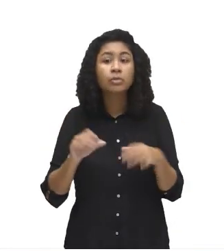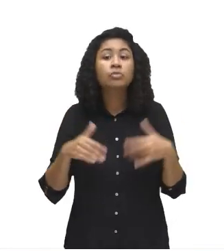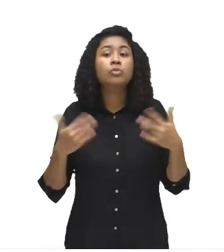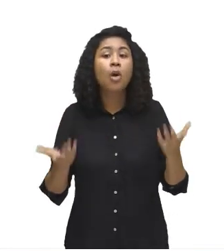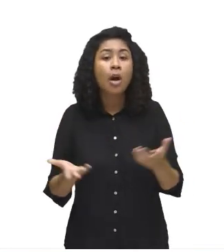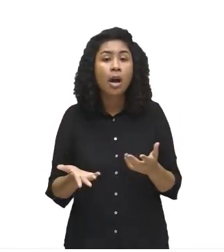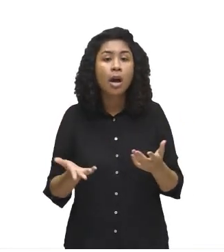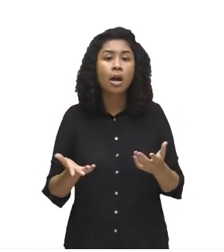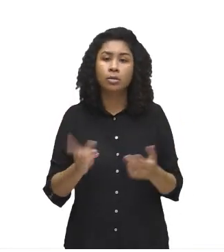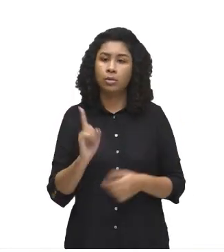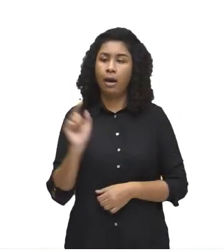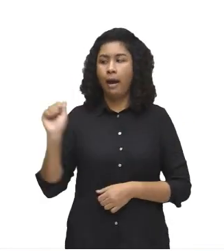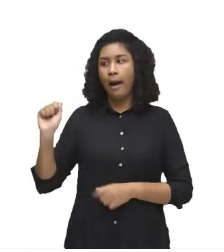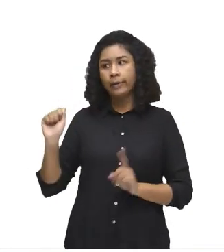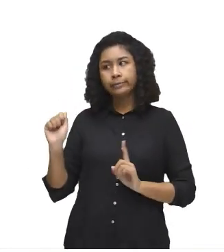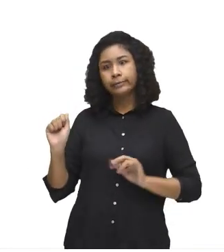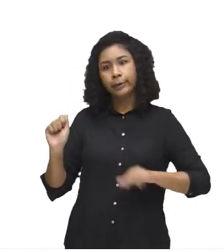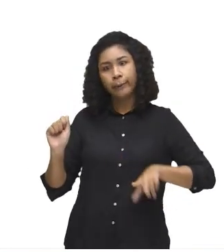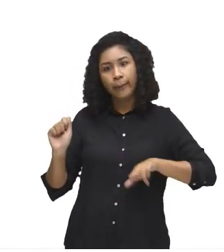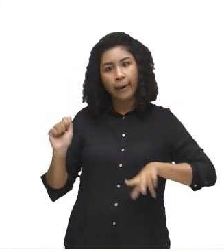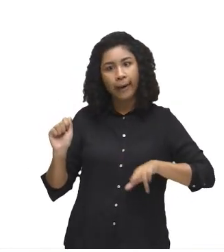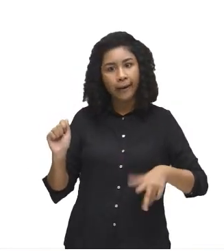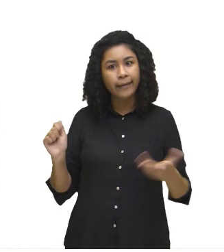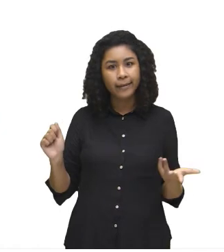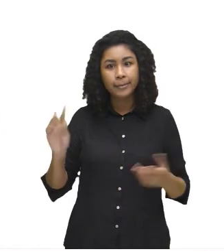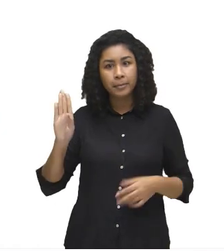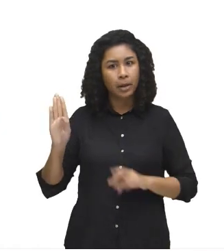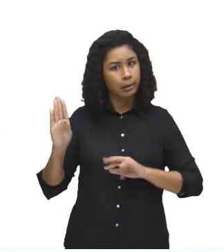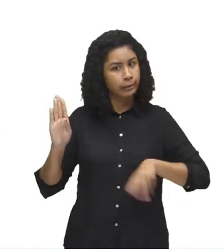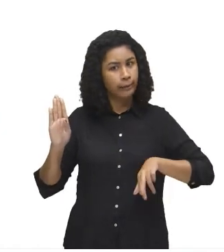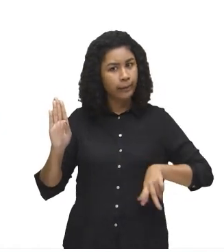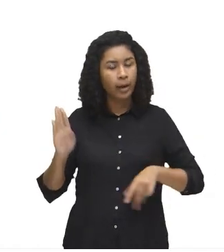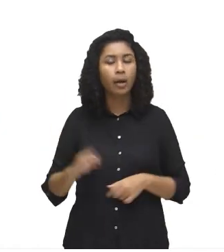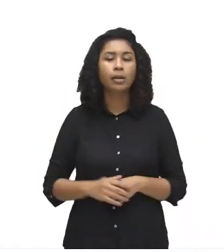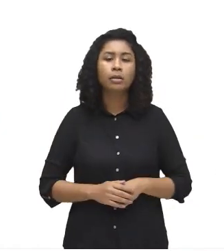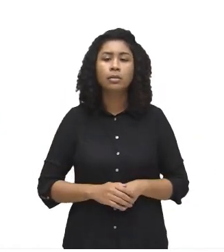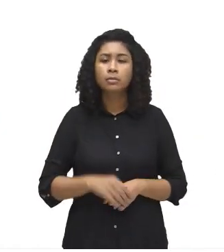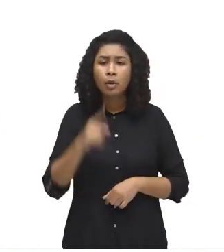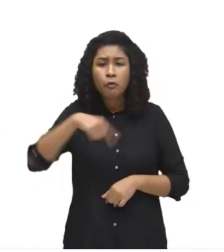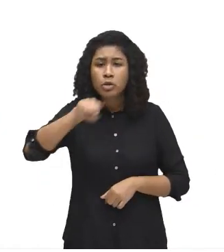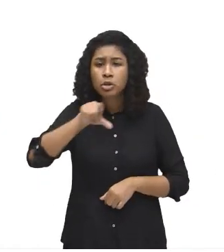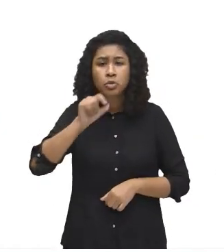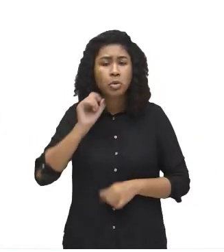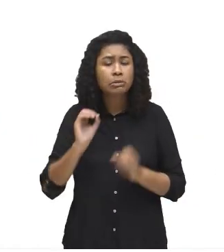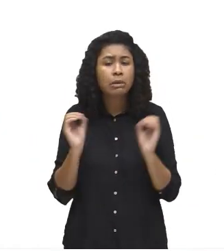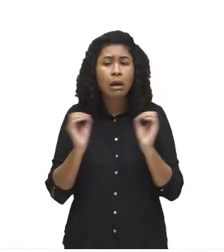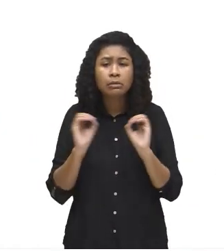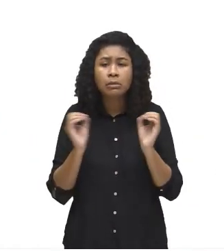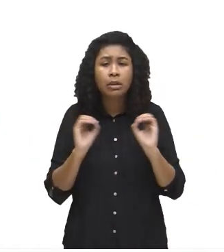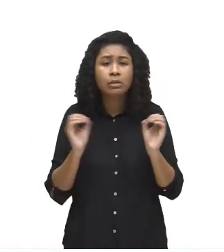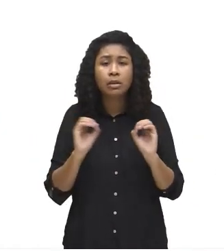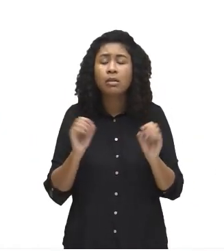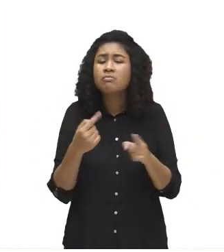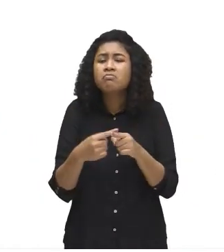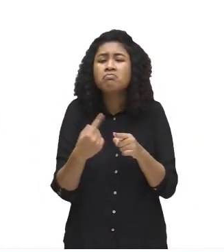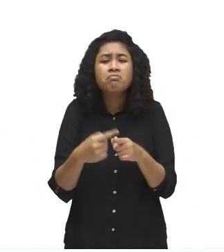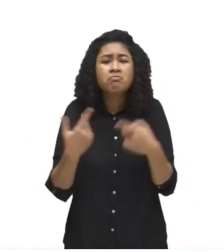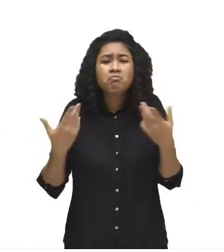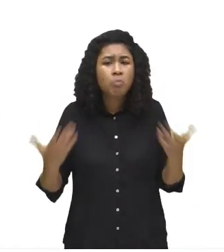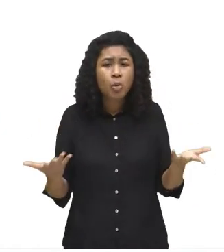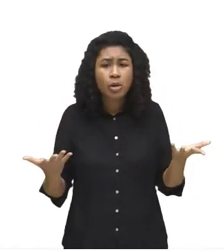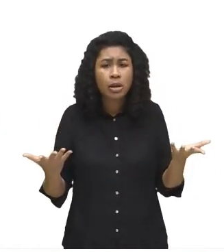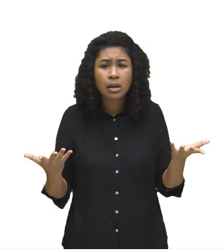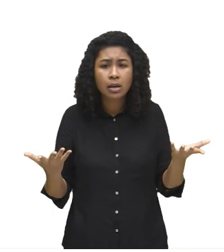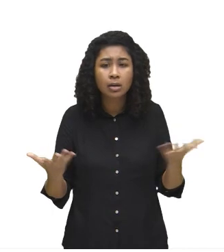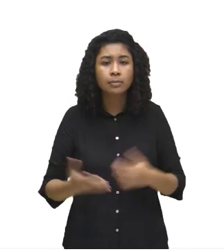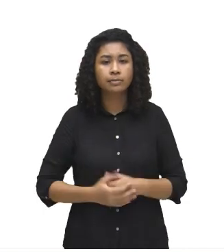Não foi letra A, porque eu já citei que tem a letra A, letra B. Tem uma que ninguém marcou, não é verdade? Por que será que ninguém marcou?